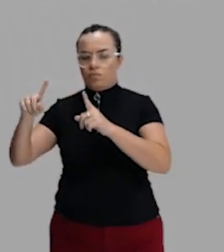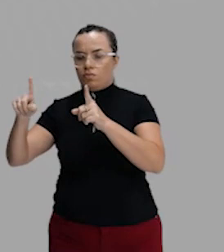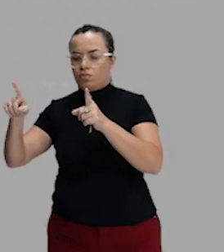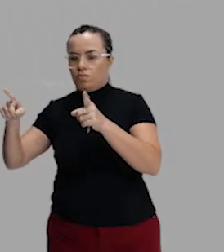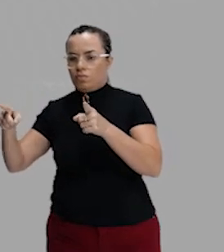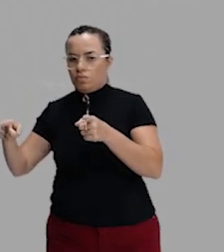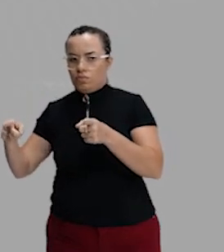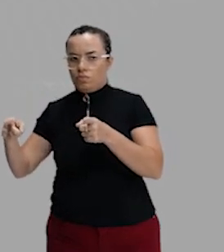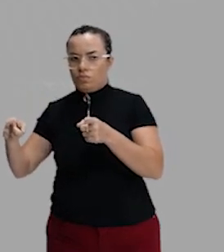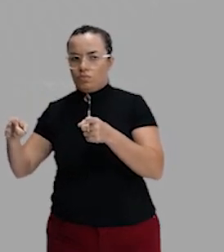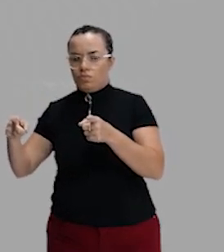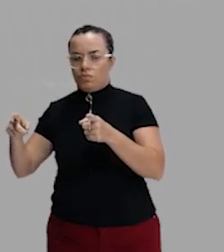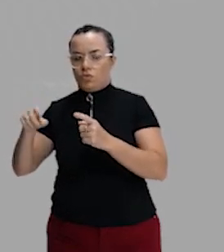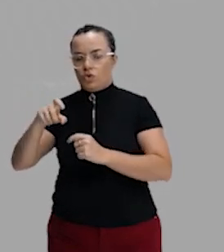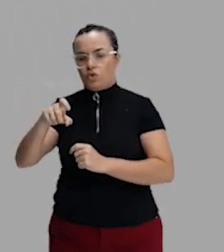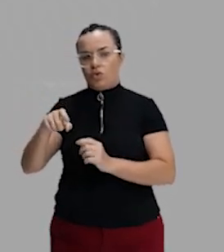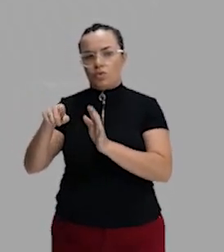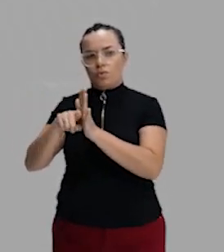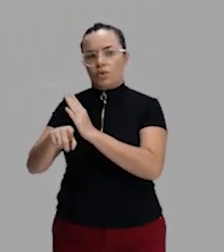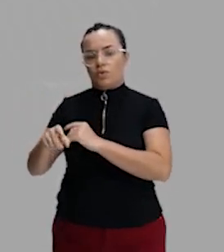multiplicado por x menos x0.